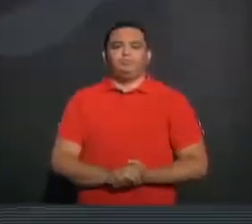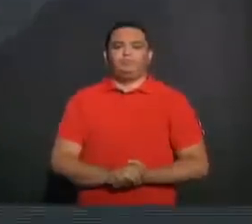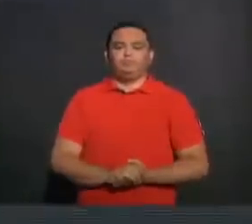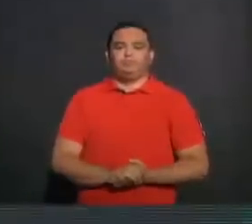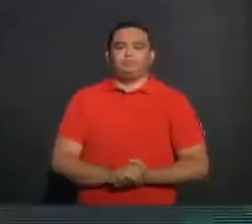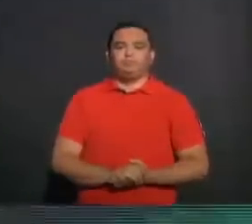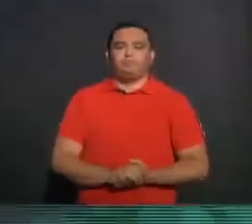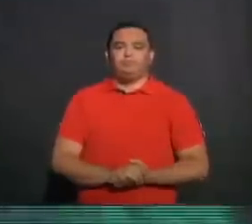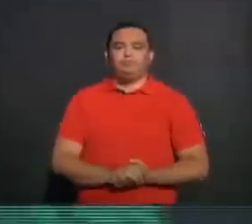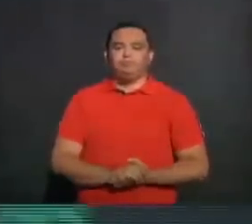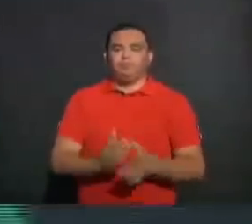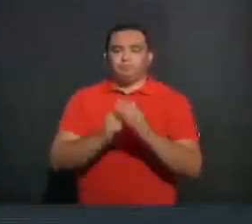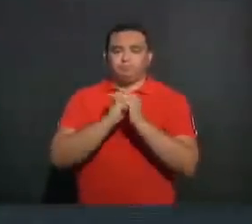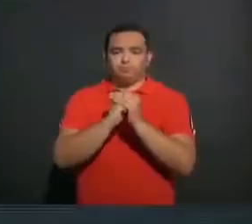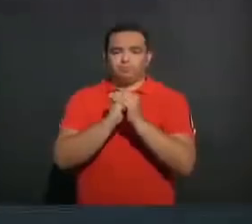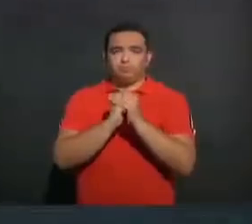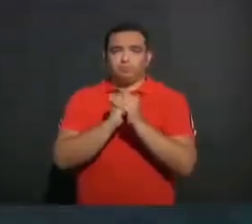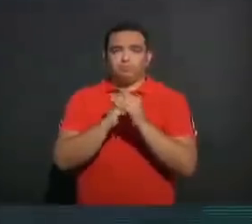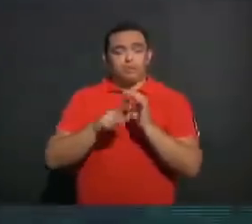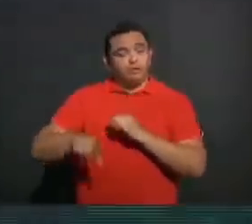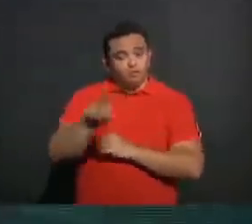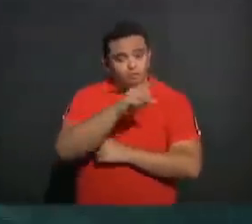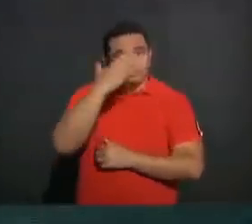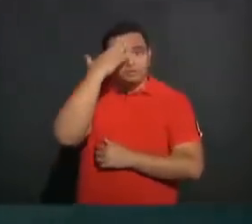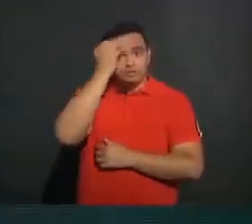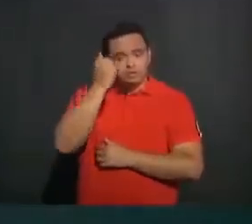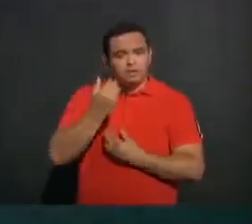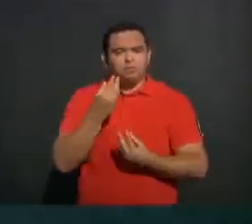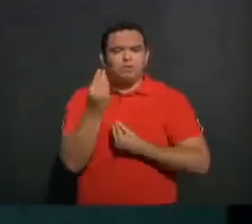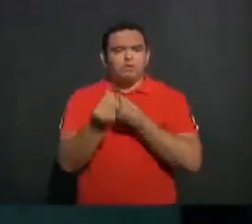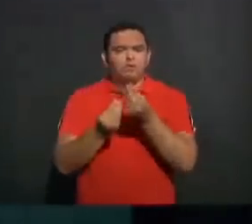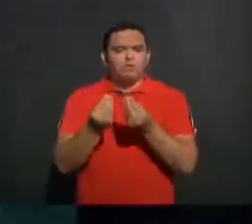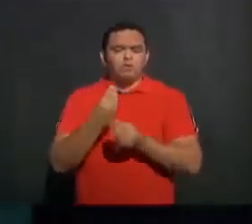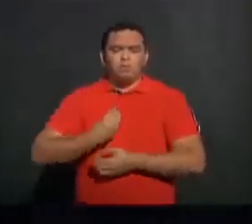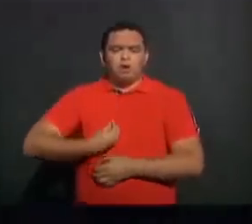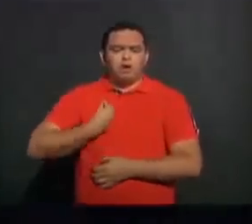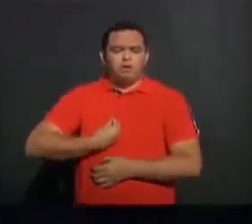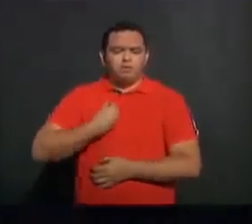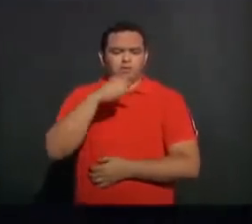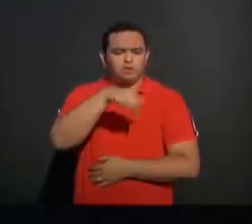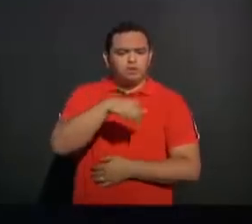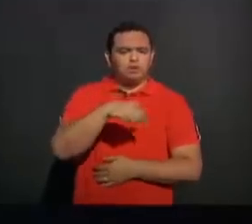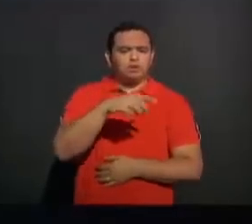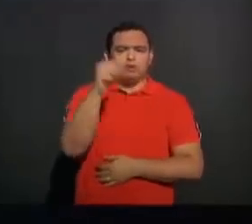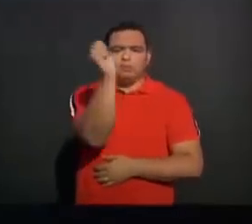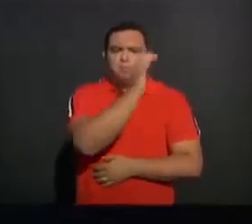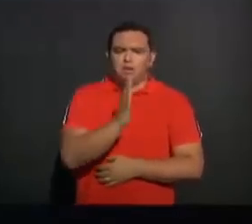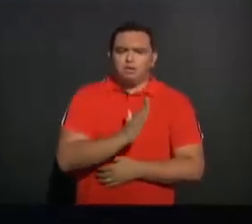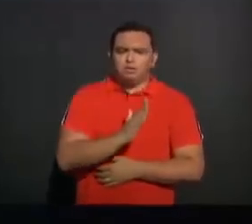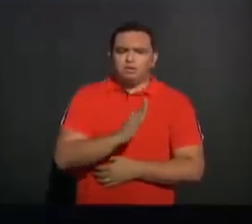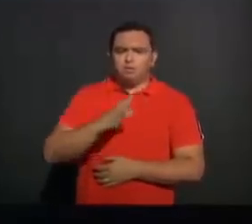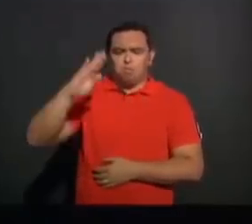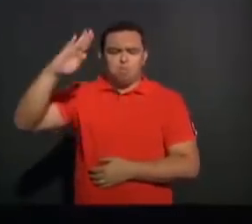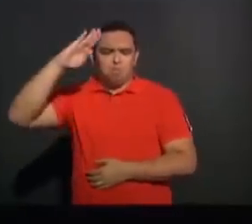alistou. Você sabe que é possível ser um cidadão brasileiro só civil e não ser militar.